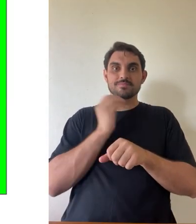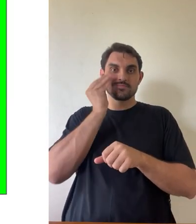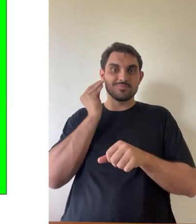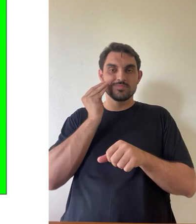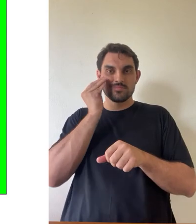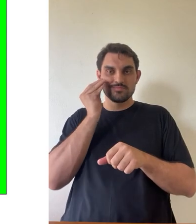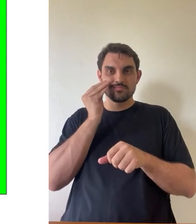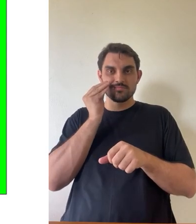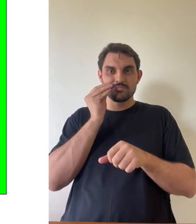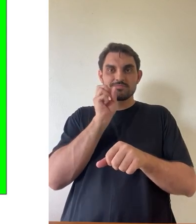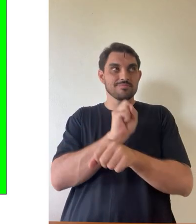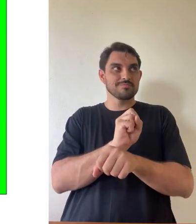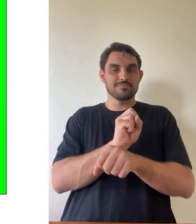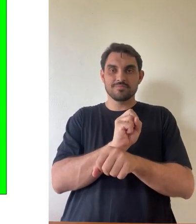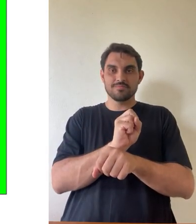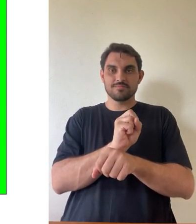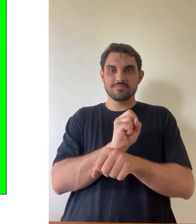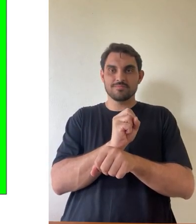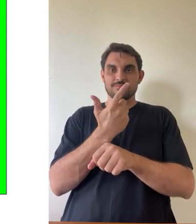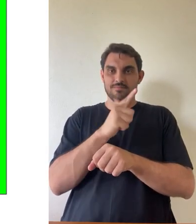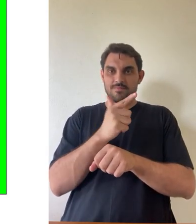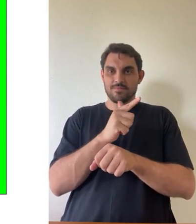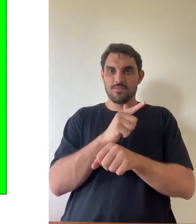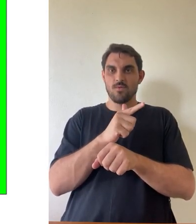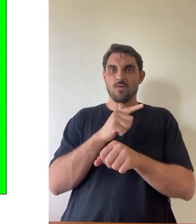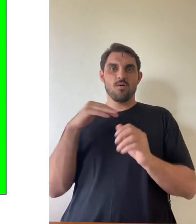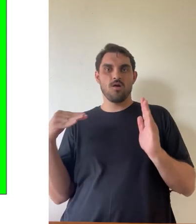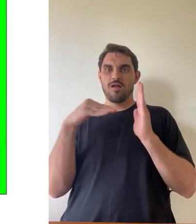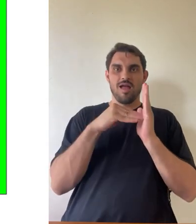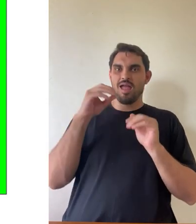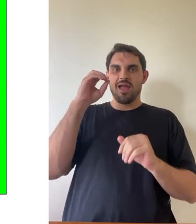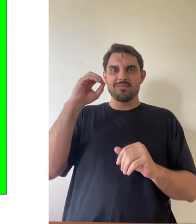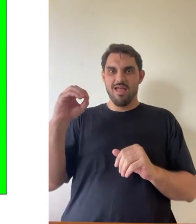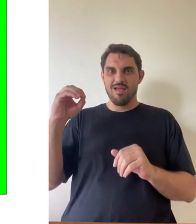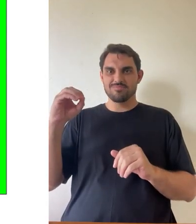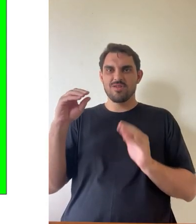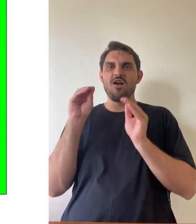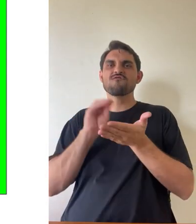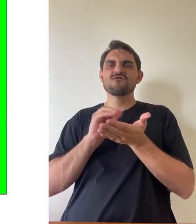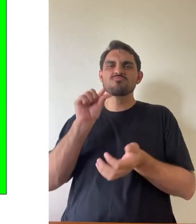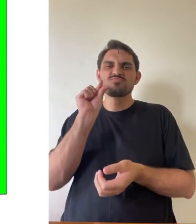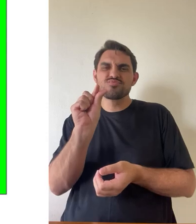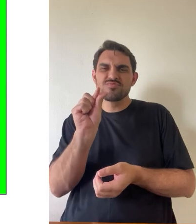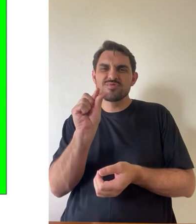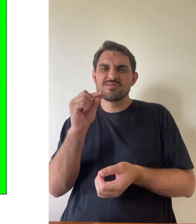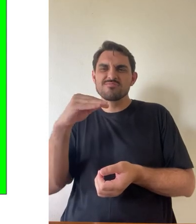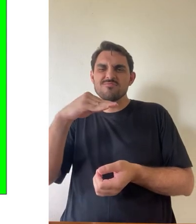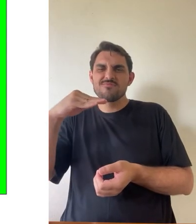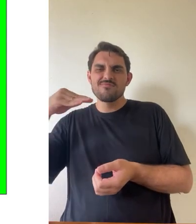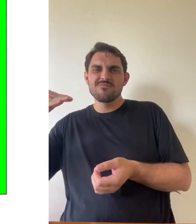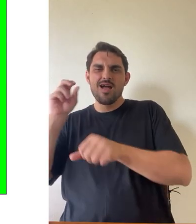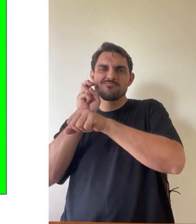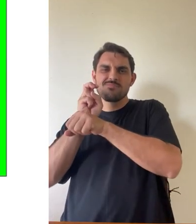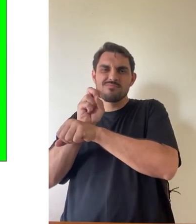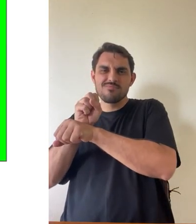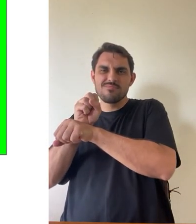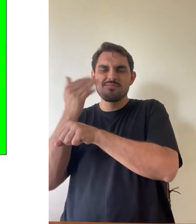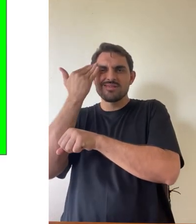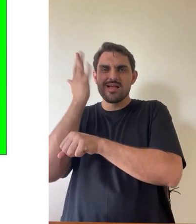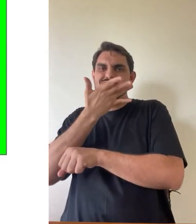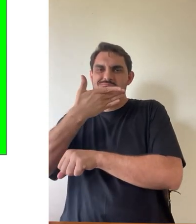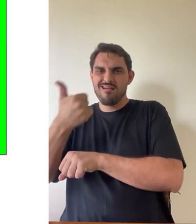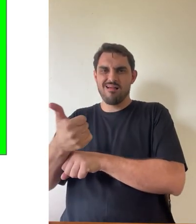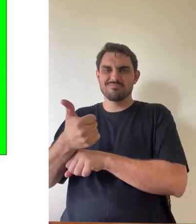simulação um pouquinho, apesar que ele não chegou ali, né, no zero ainda, né? Faltou um pouquinho. Mas eu já parei para a gente entender